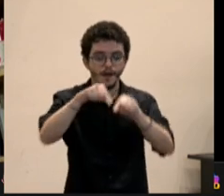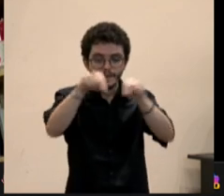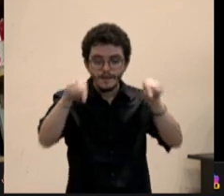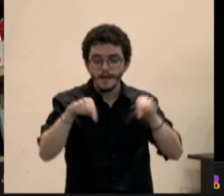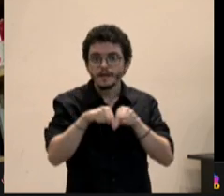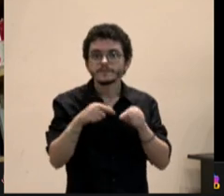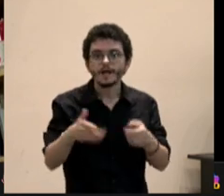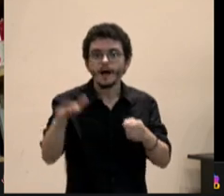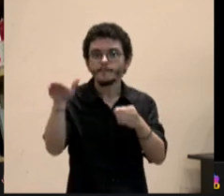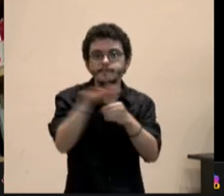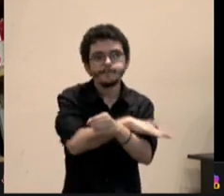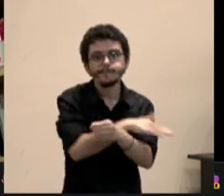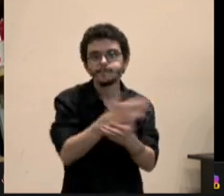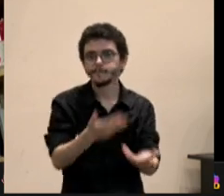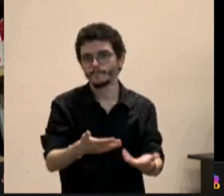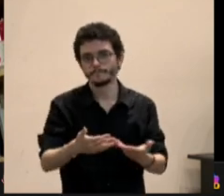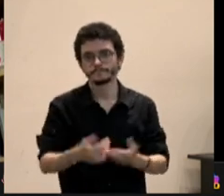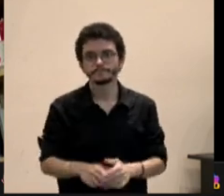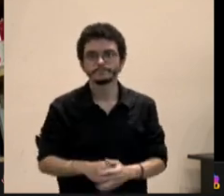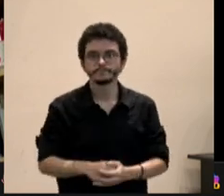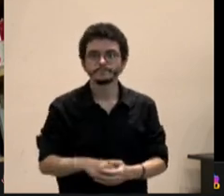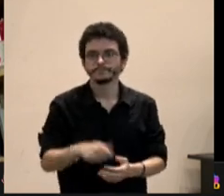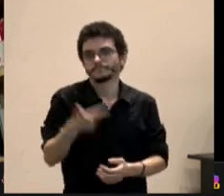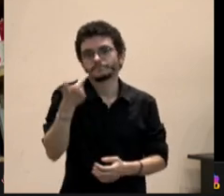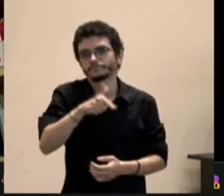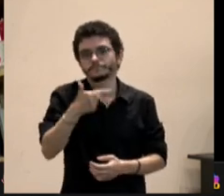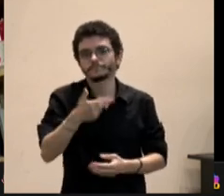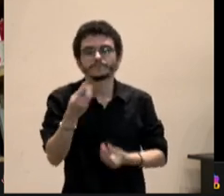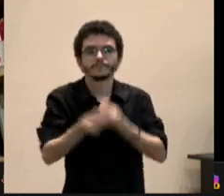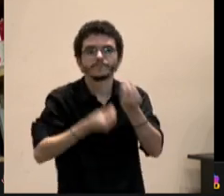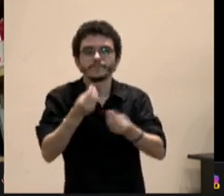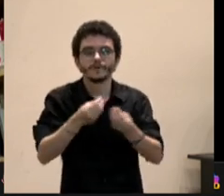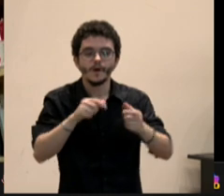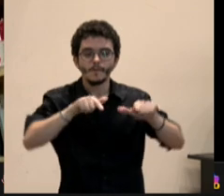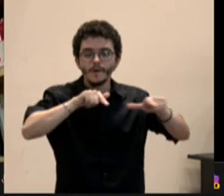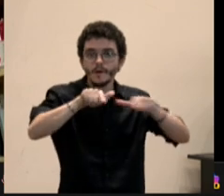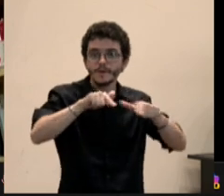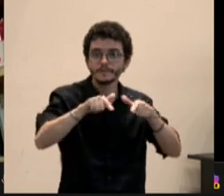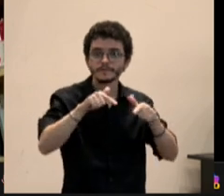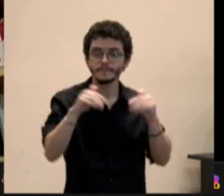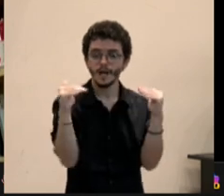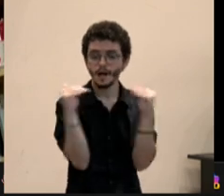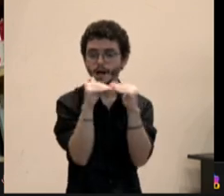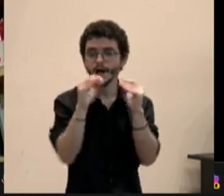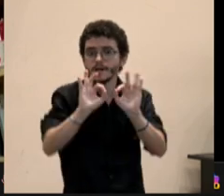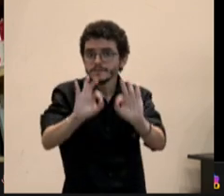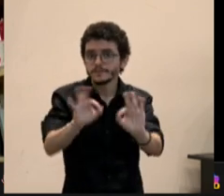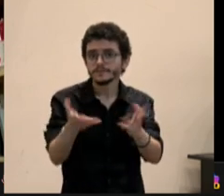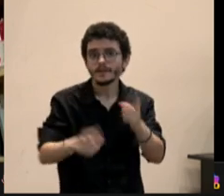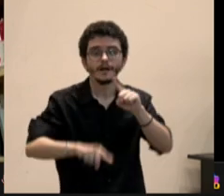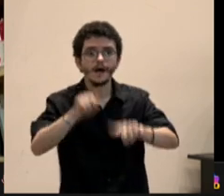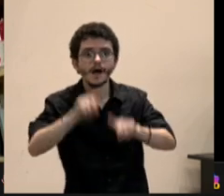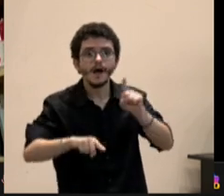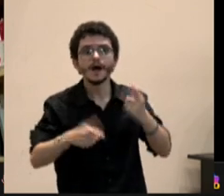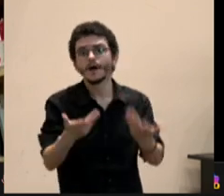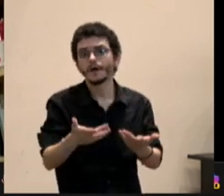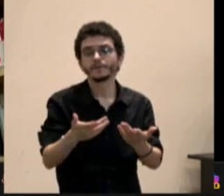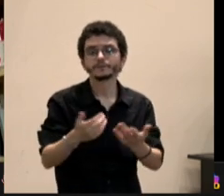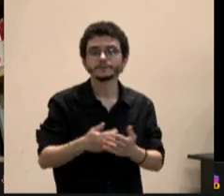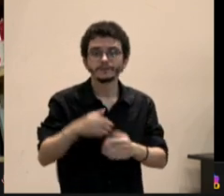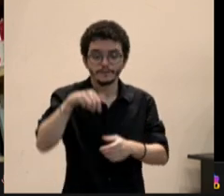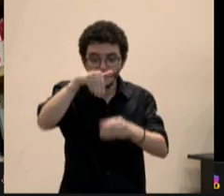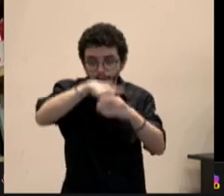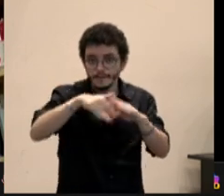superlotadas, quando não se tem as condições de trabalho adequadas, os recursos e os materiais dentro do espaço